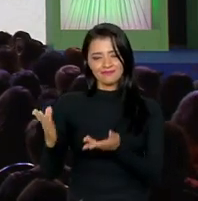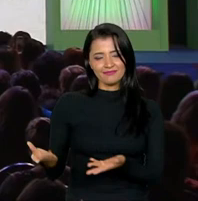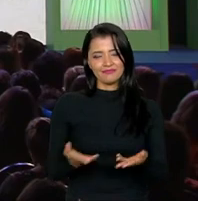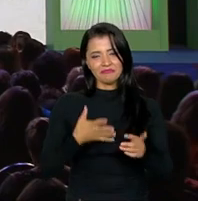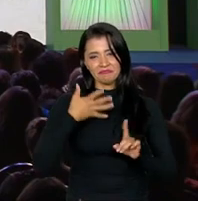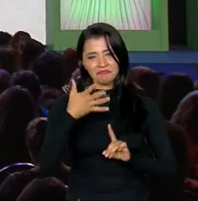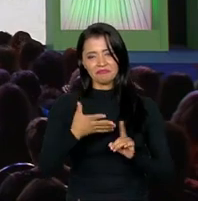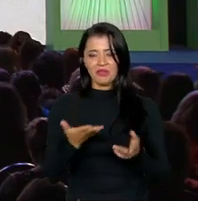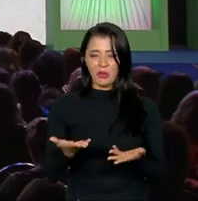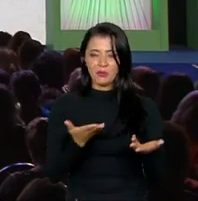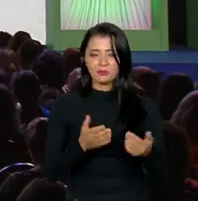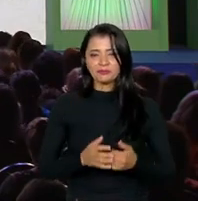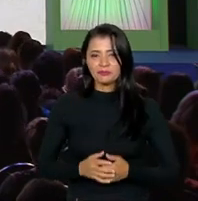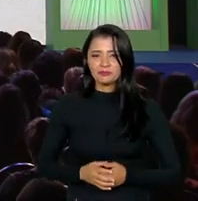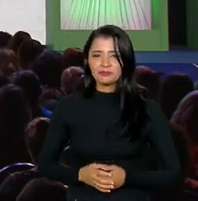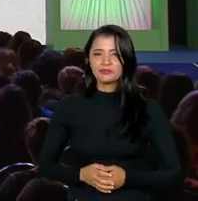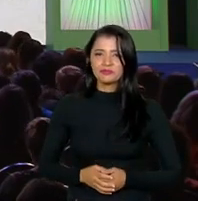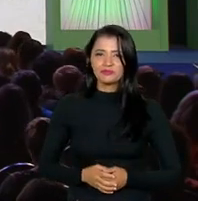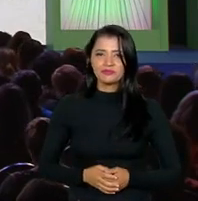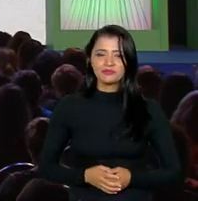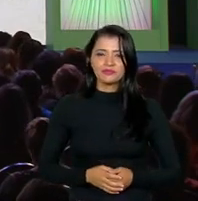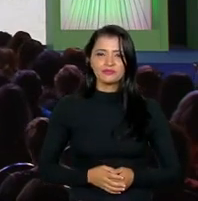a sua contribuição.